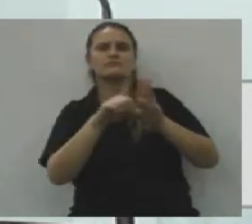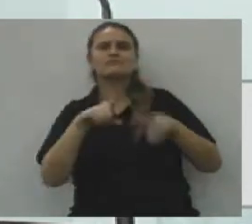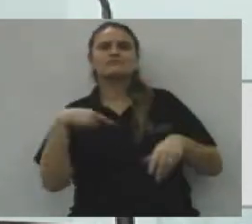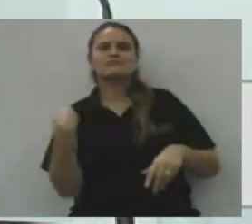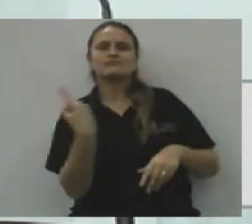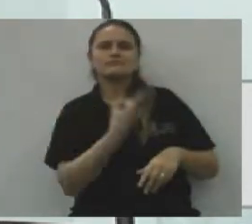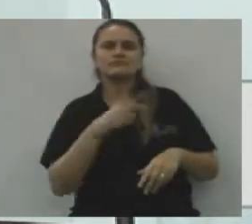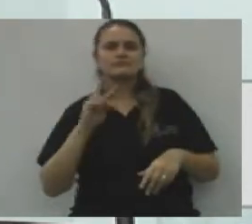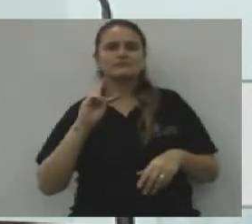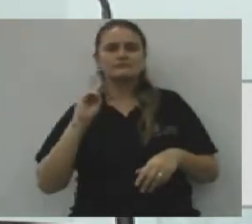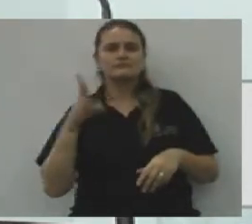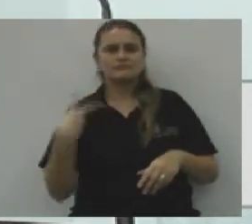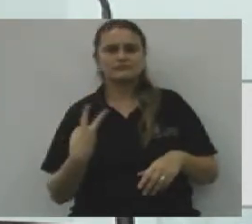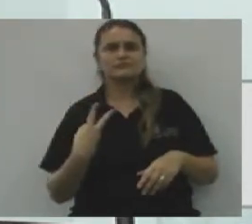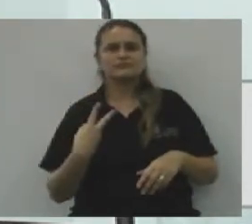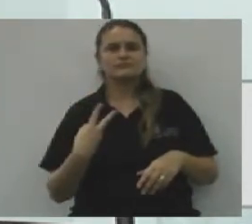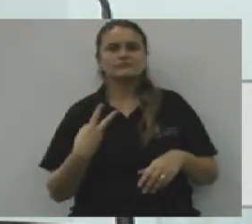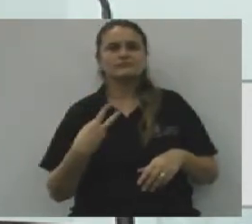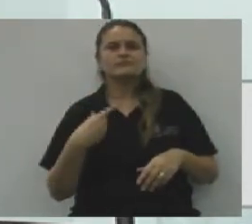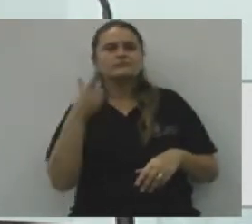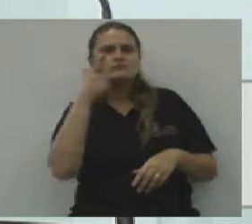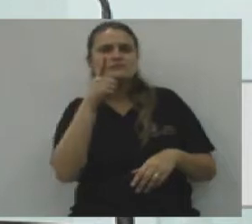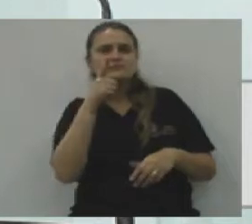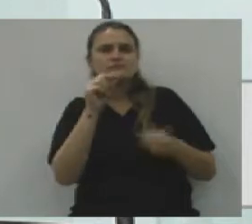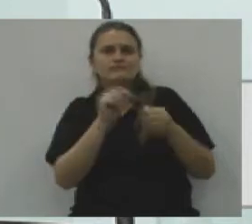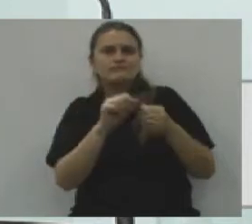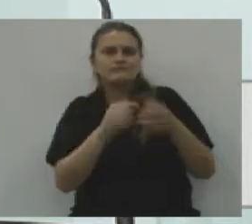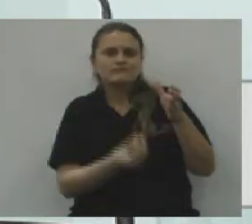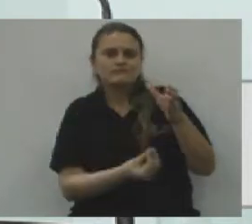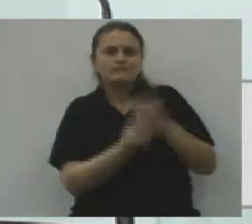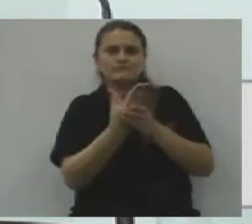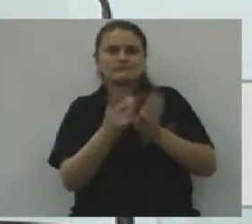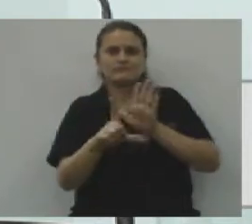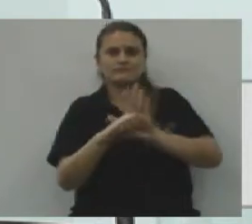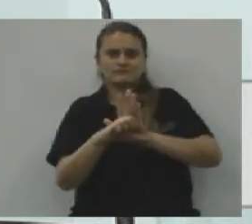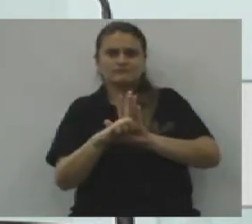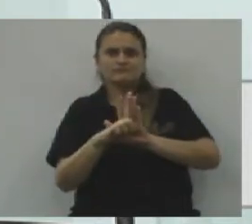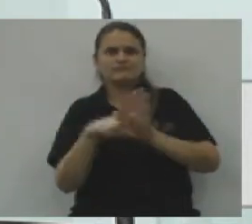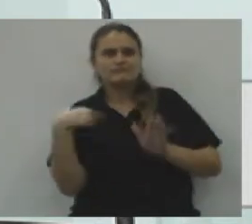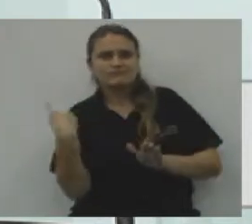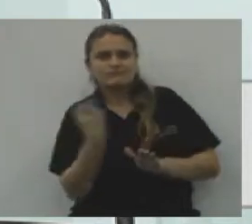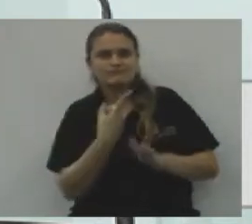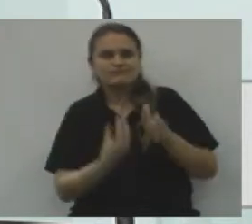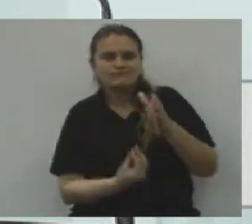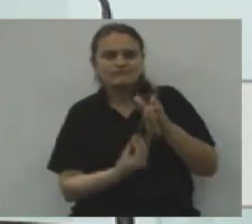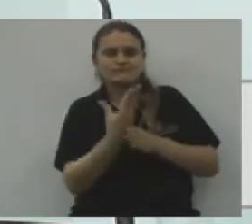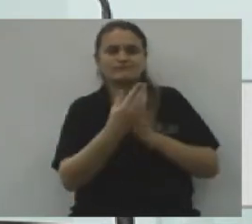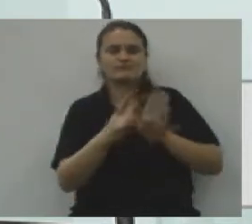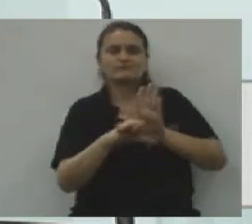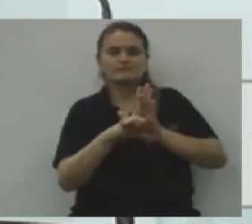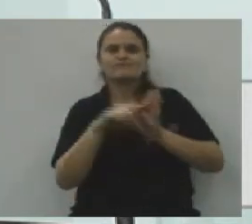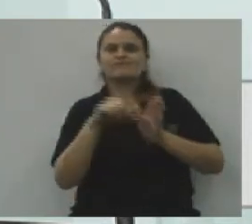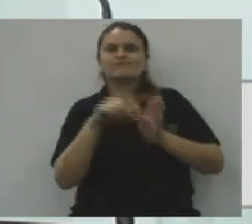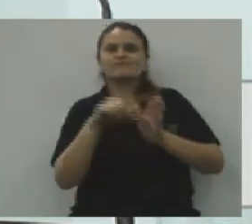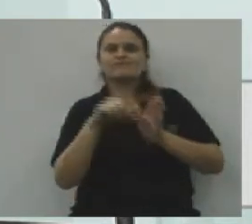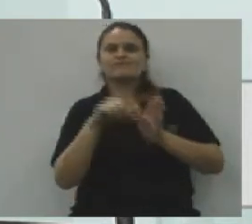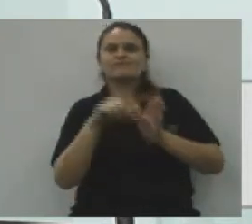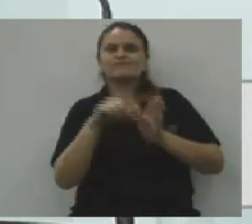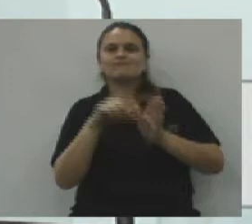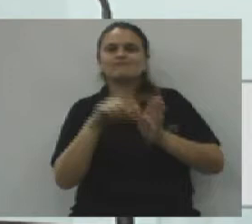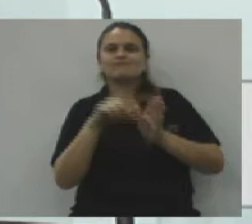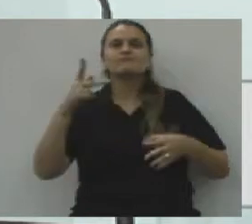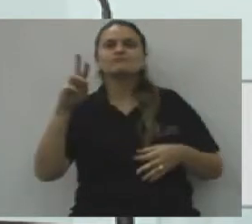ainda temos uma vantagem. Nós conseguimos fazer a lei, né, doutor Carlos, doutor Júlio? Porque não adianta os senhores terem a maior boa